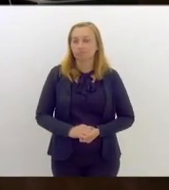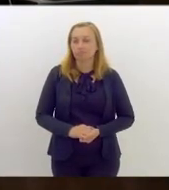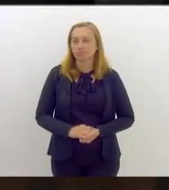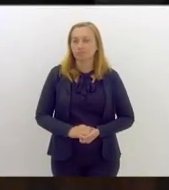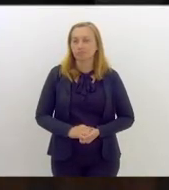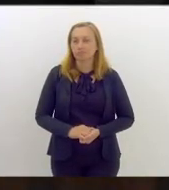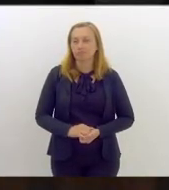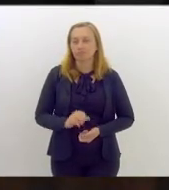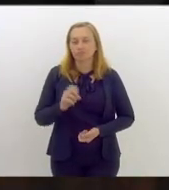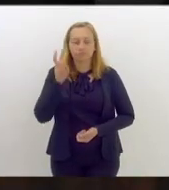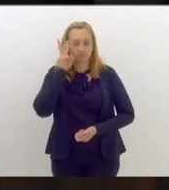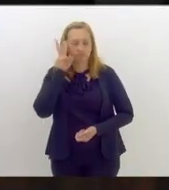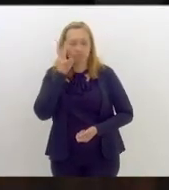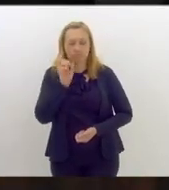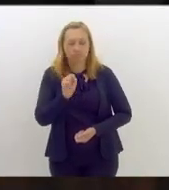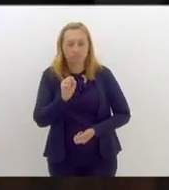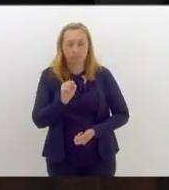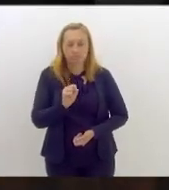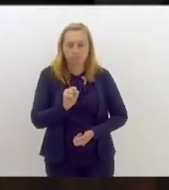Possivelmente terça, possivelmente terça.